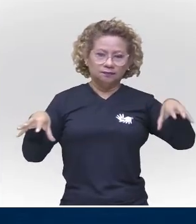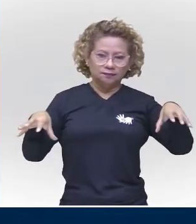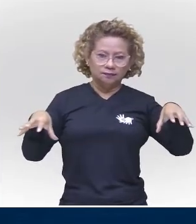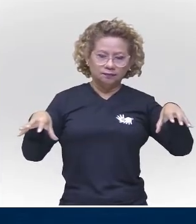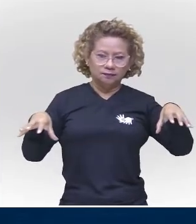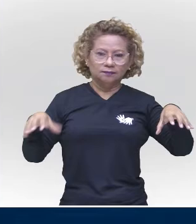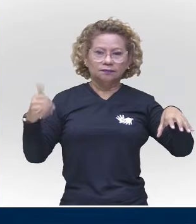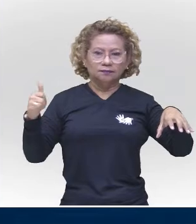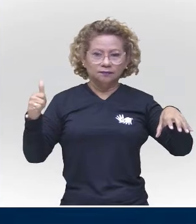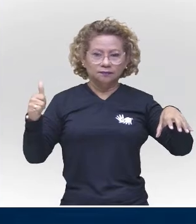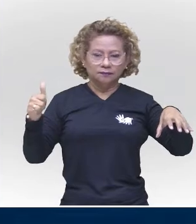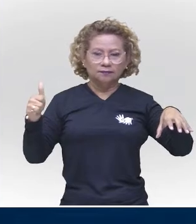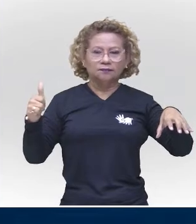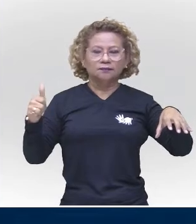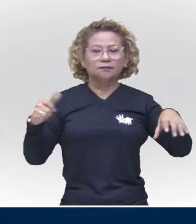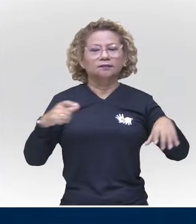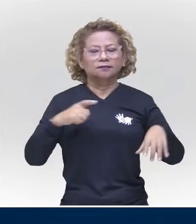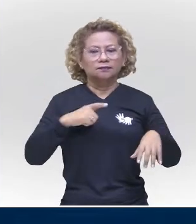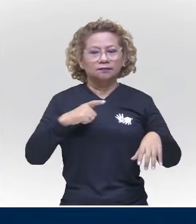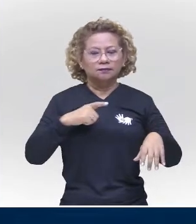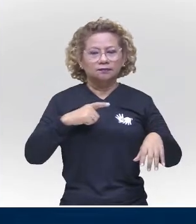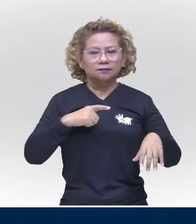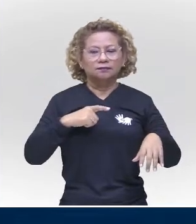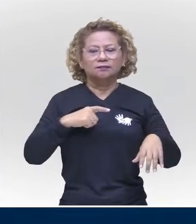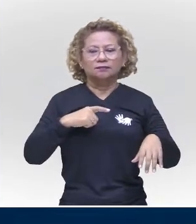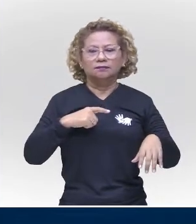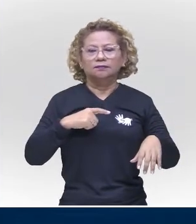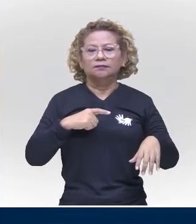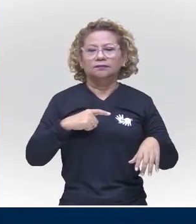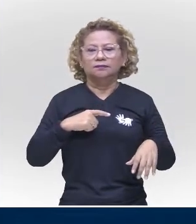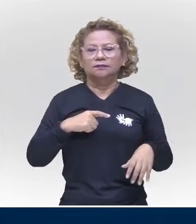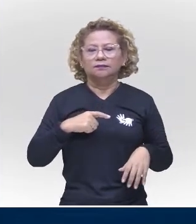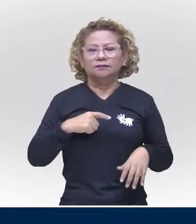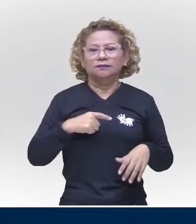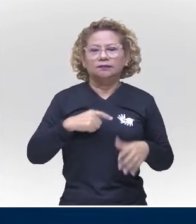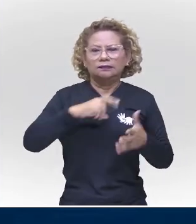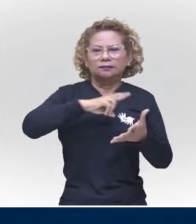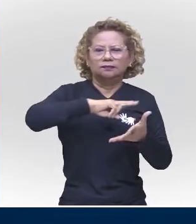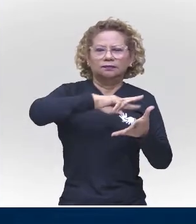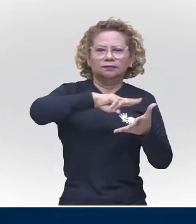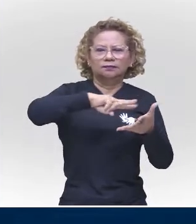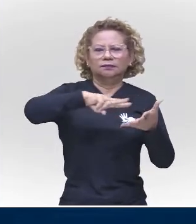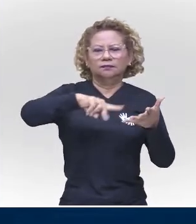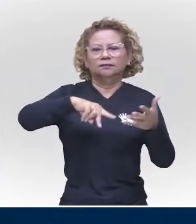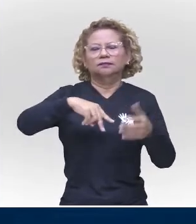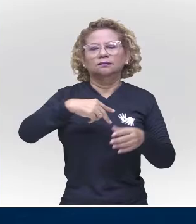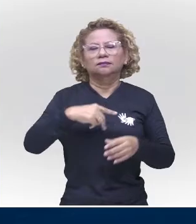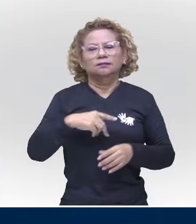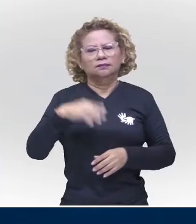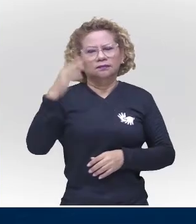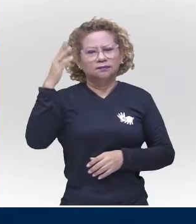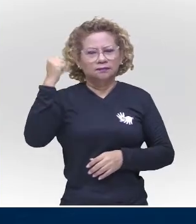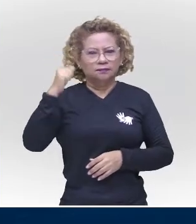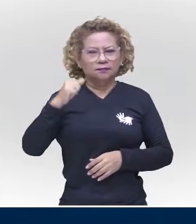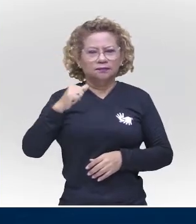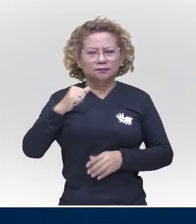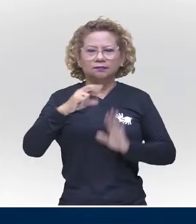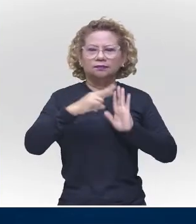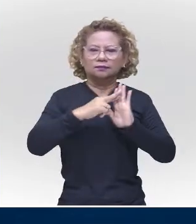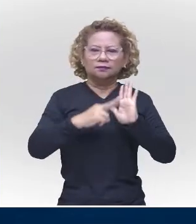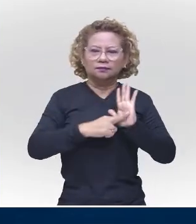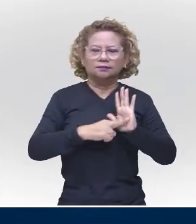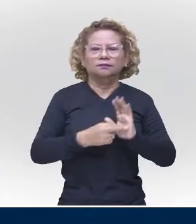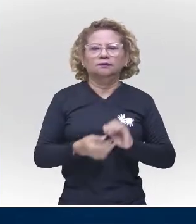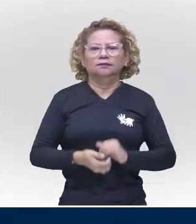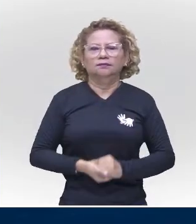11 jogadores nós temos vários especialistas, né, em fazer um fundamento, digamos assim, dentro do jogo.